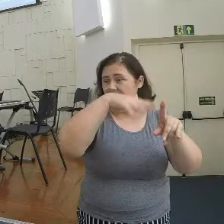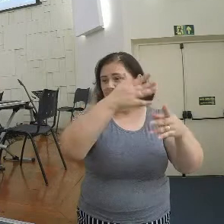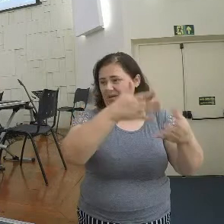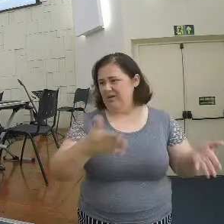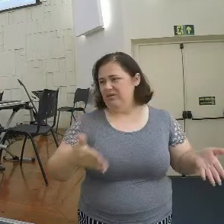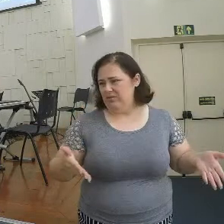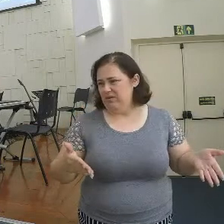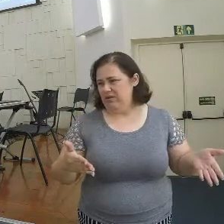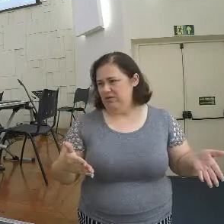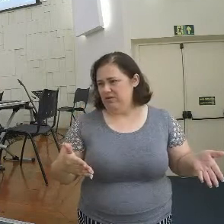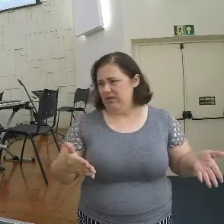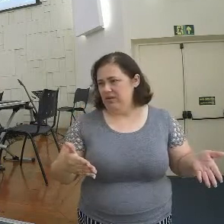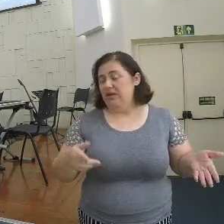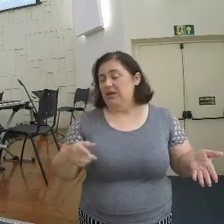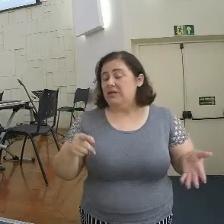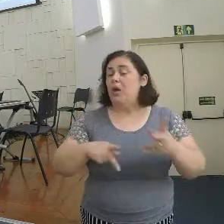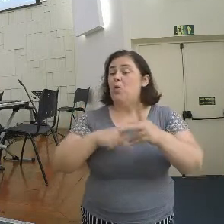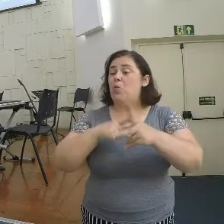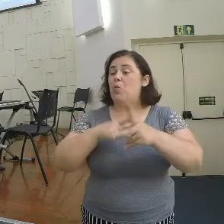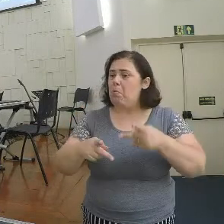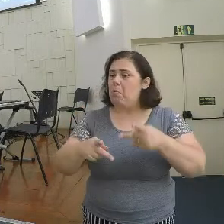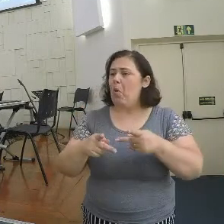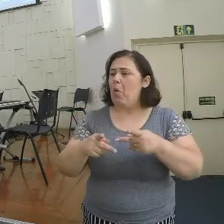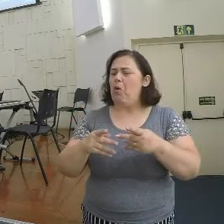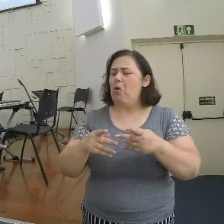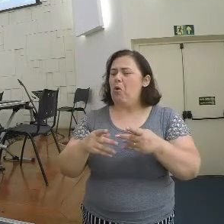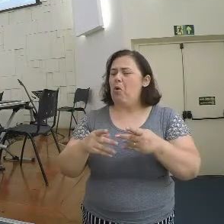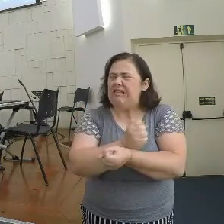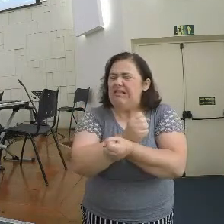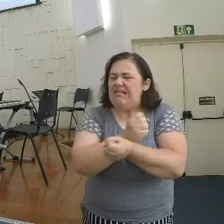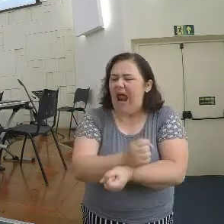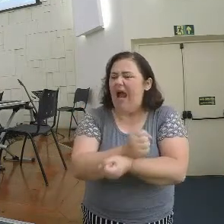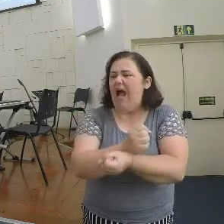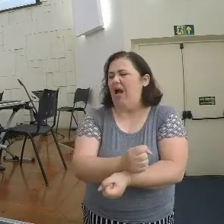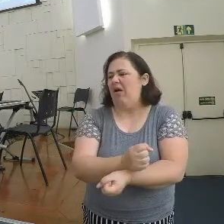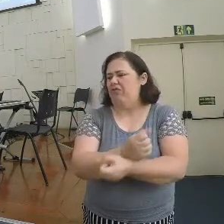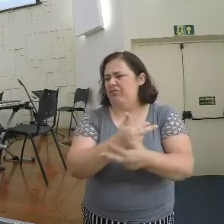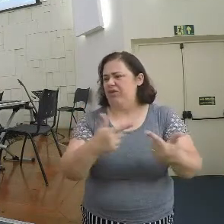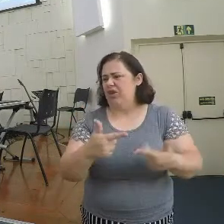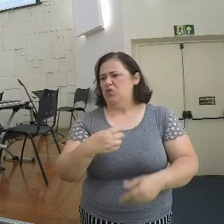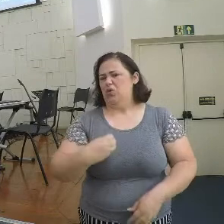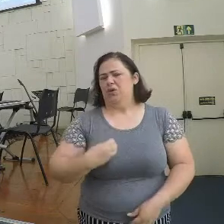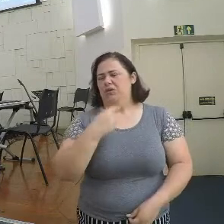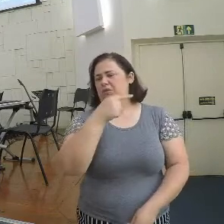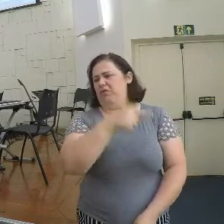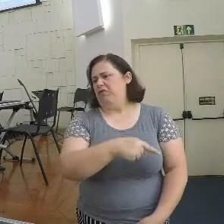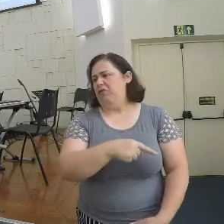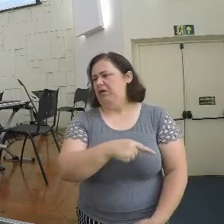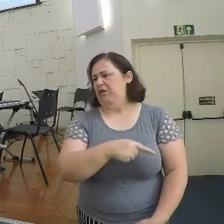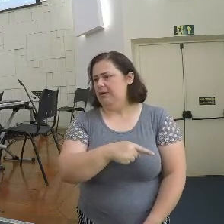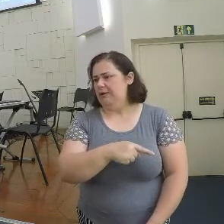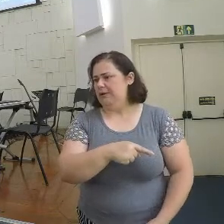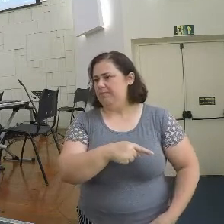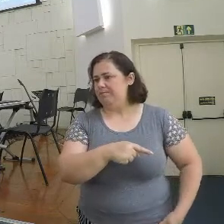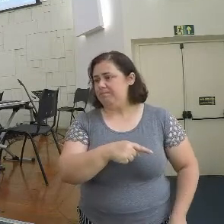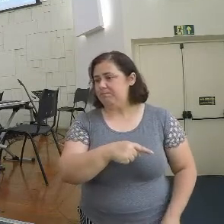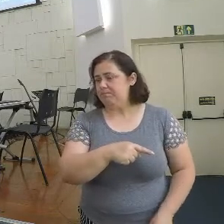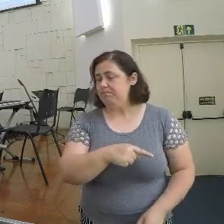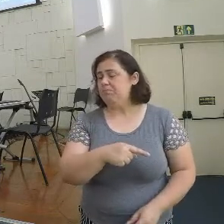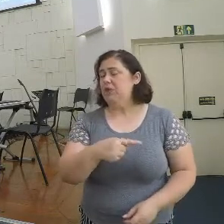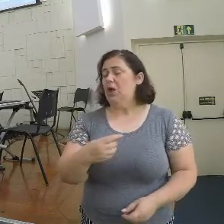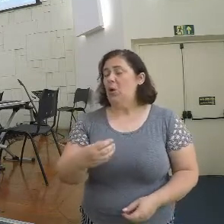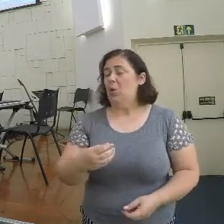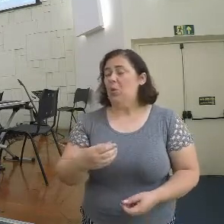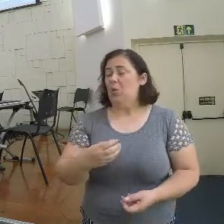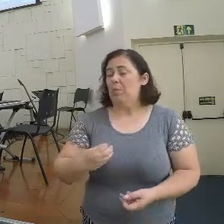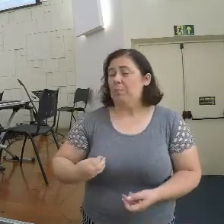sem propósito. Não somos mais escravos da carne, dos prazeres. Não vivemos a vida fútil do homem sem Deus. O Senhor, em